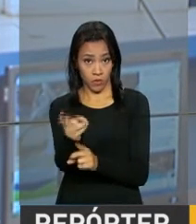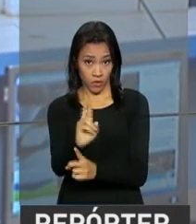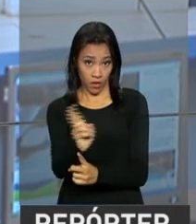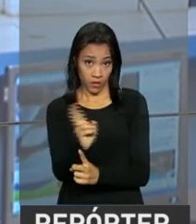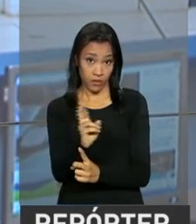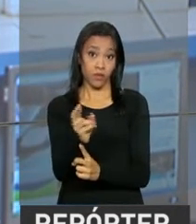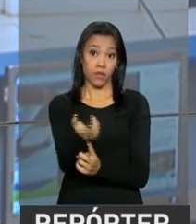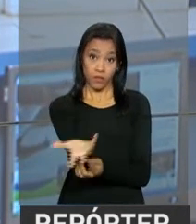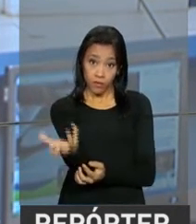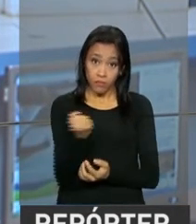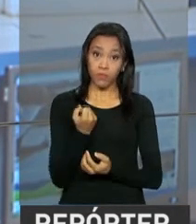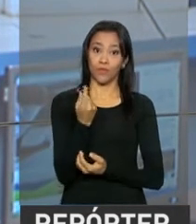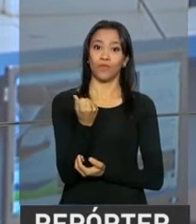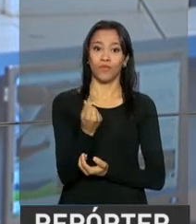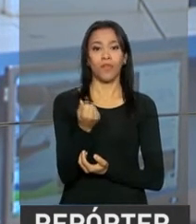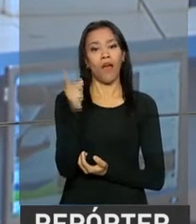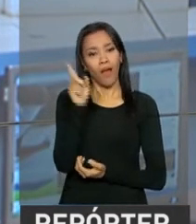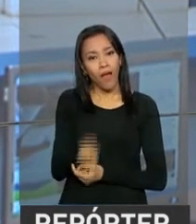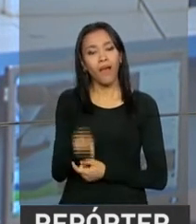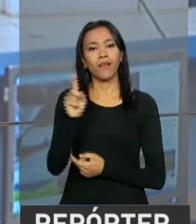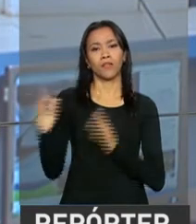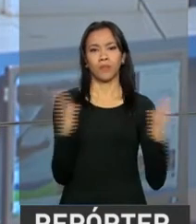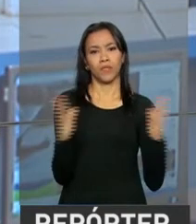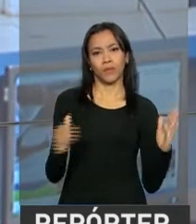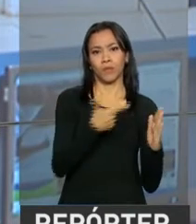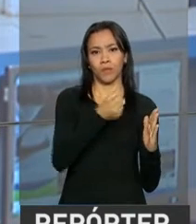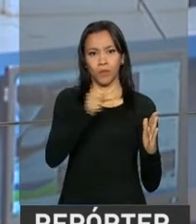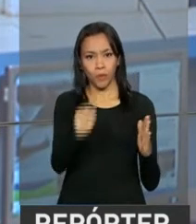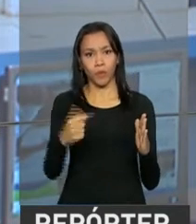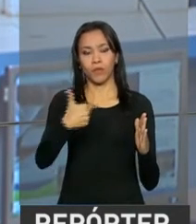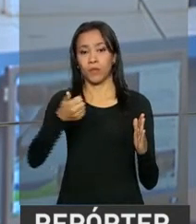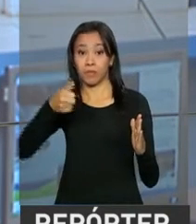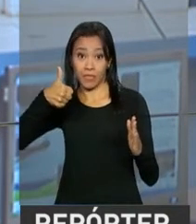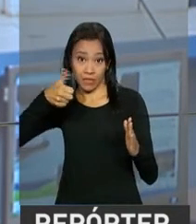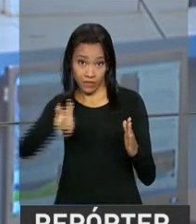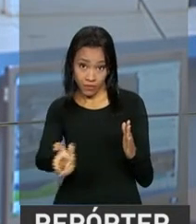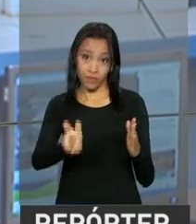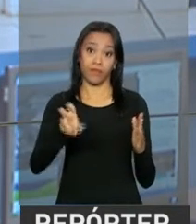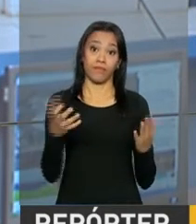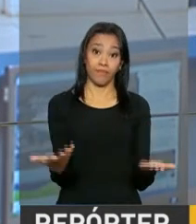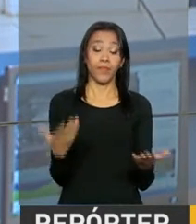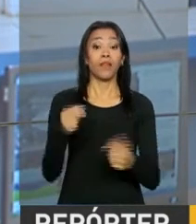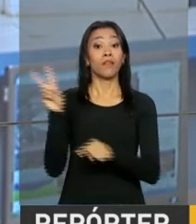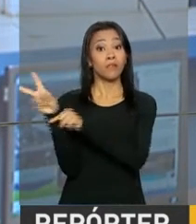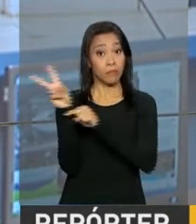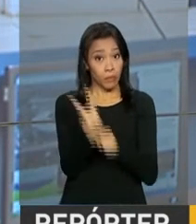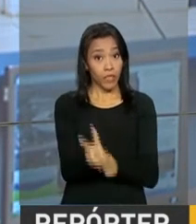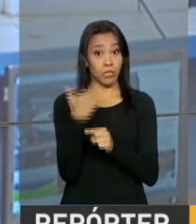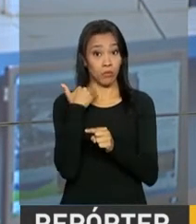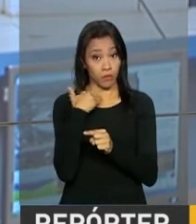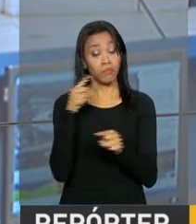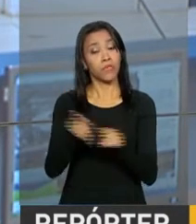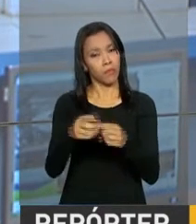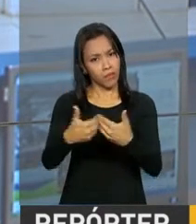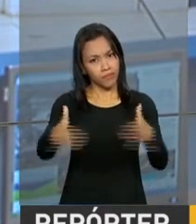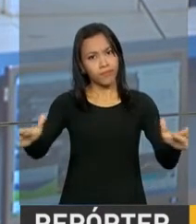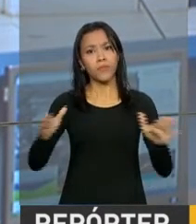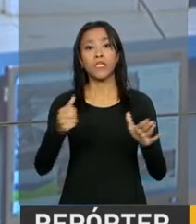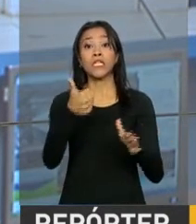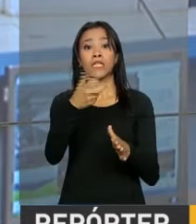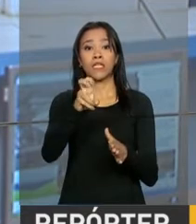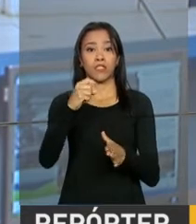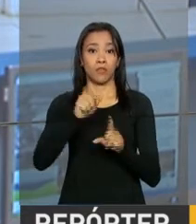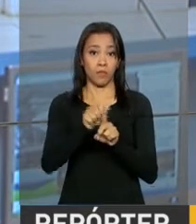as restrições também contempla os exercícios de 2008 a 2015 o crédito bancário vai estar disponível no dia 15 de